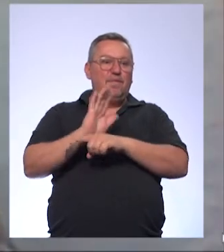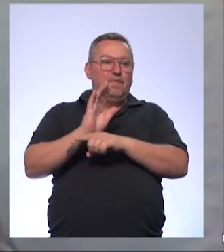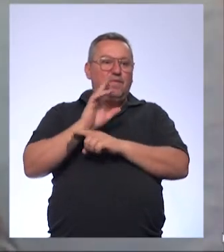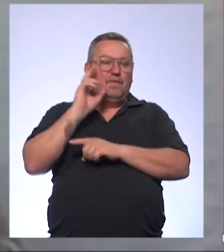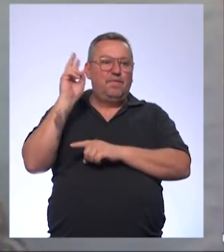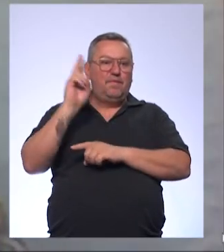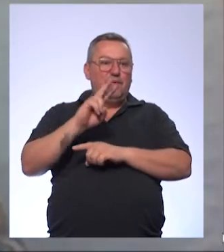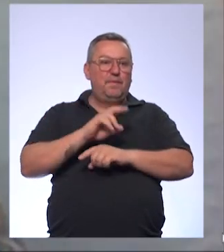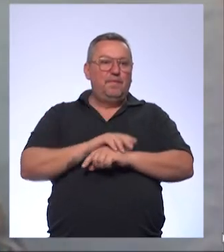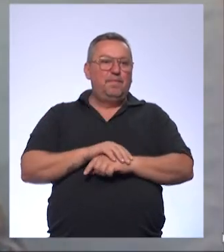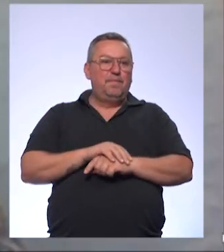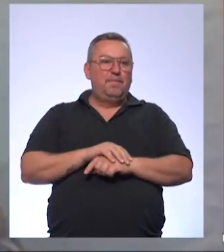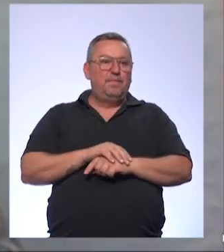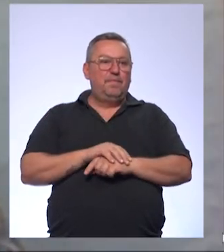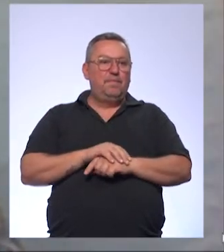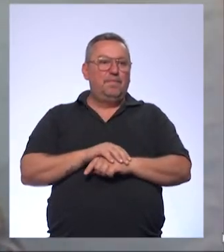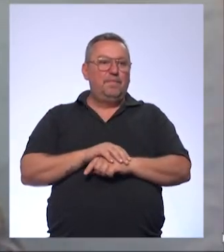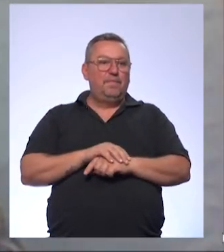vamos ver?